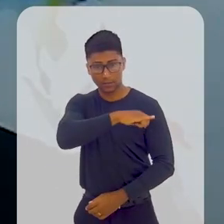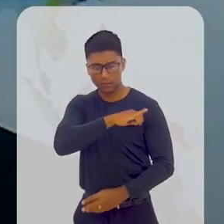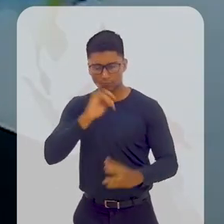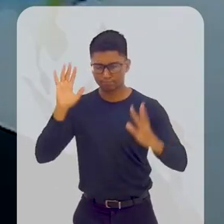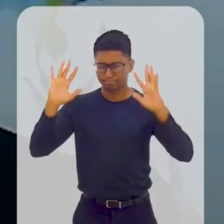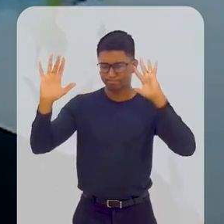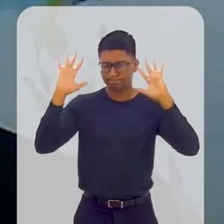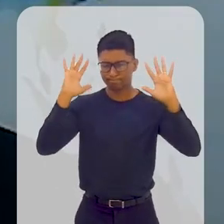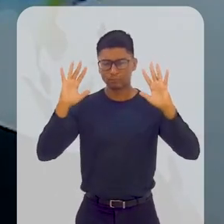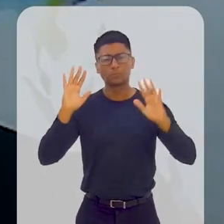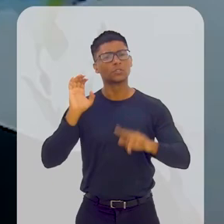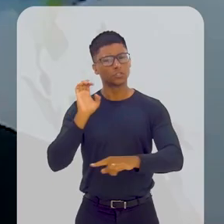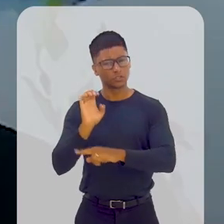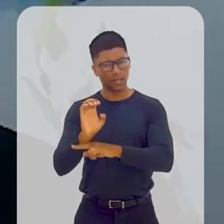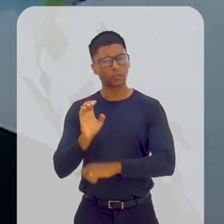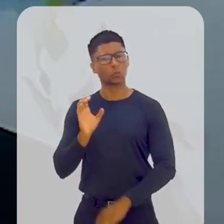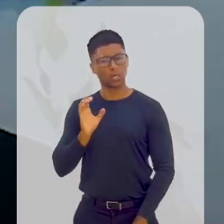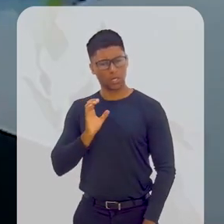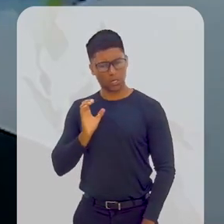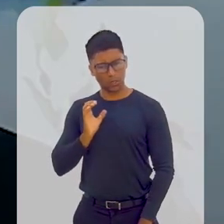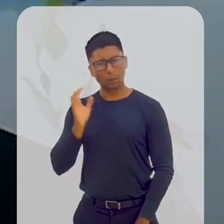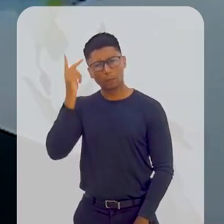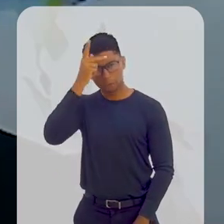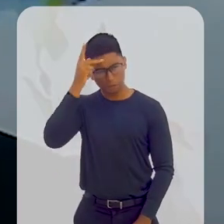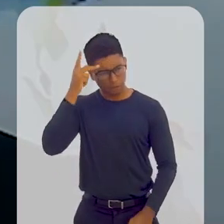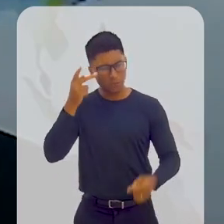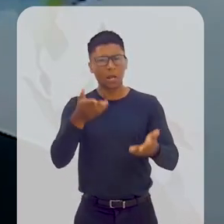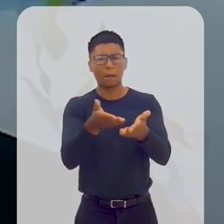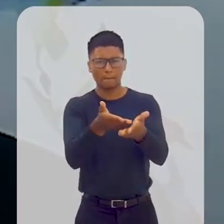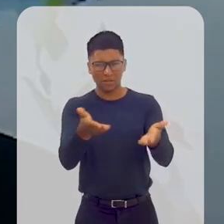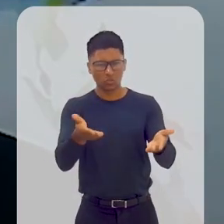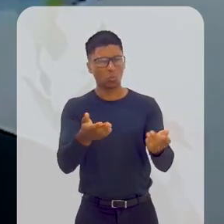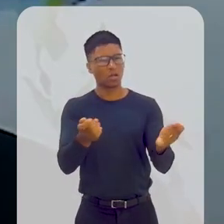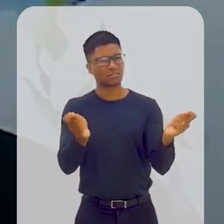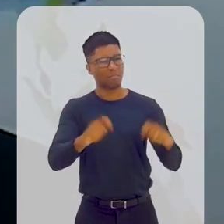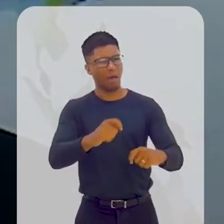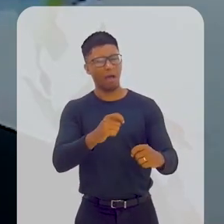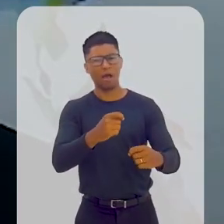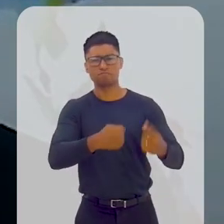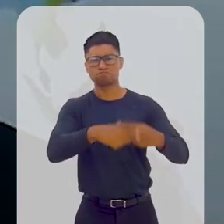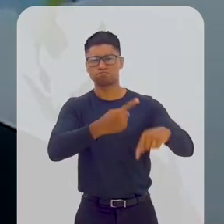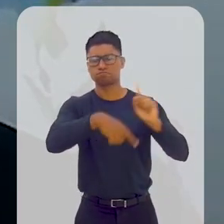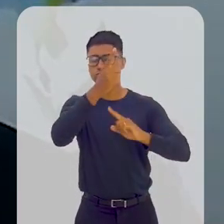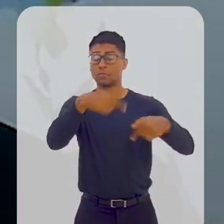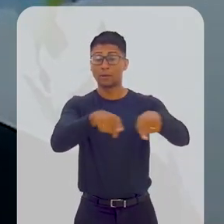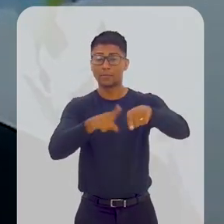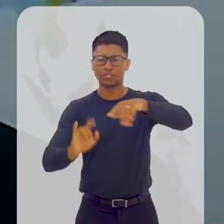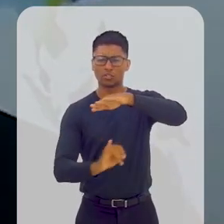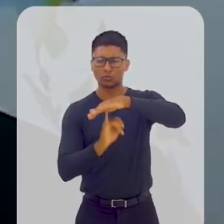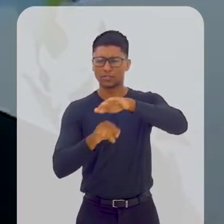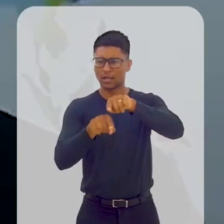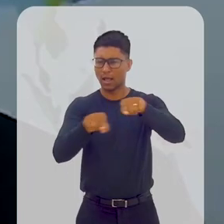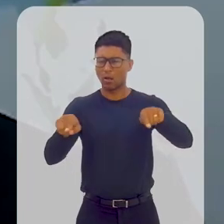rico, estado rico em pessoas, estado rico em instituições, e que precisamos sim,